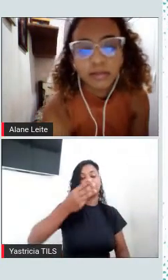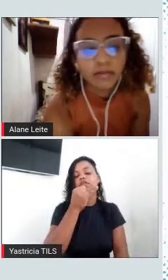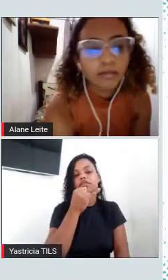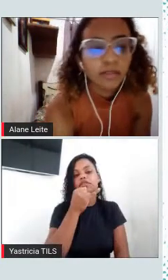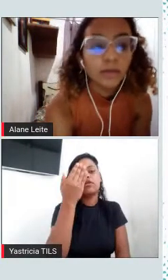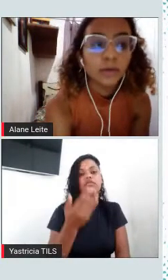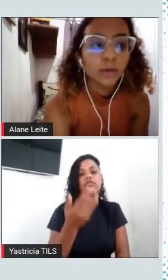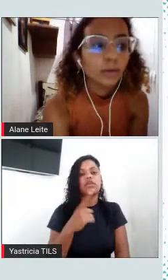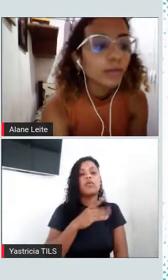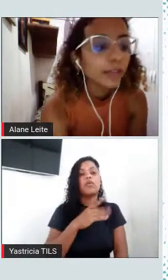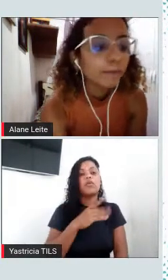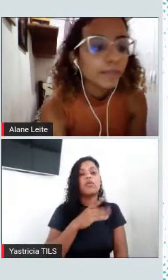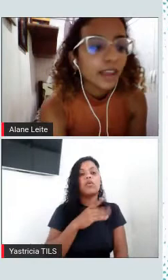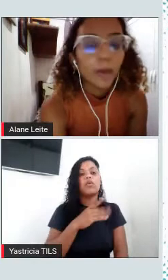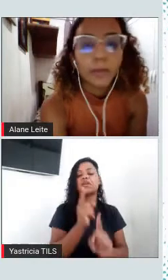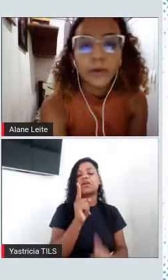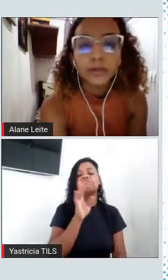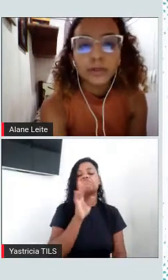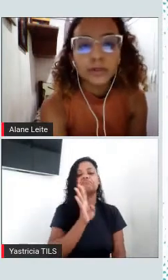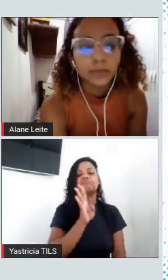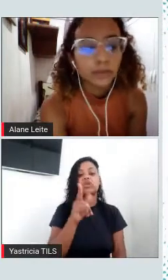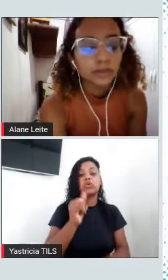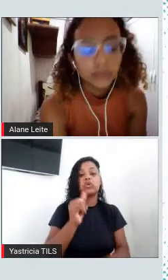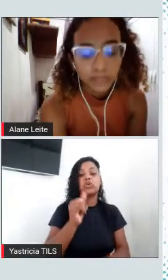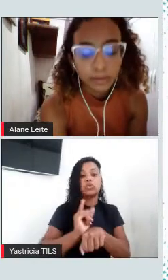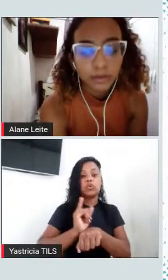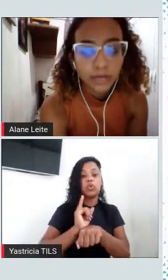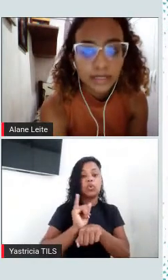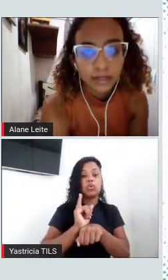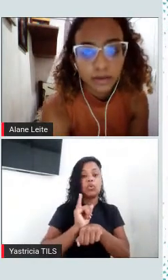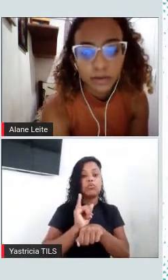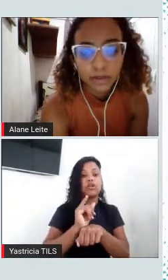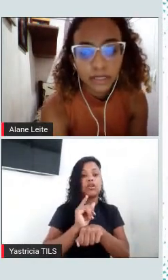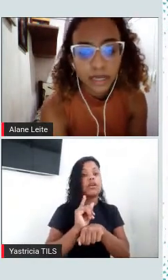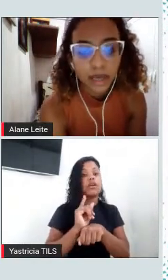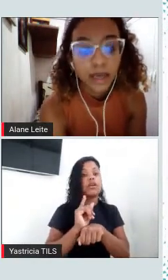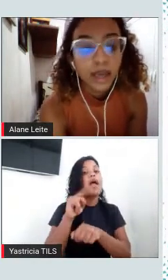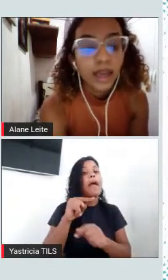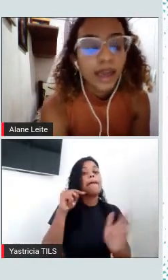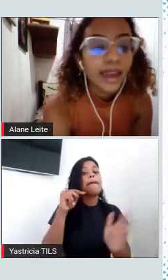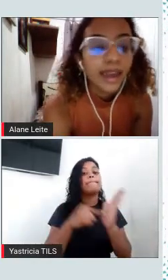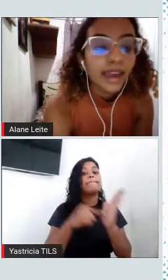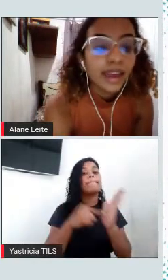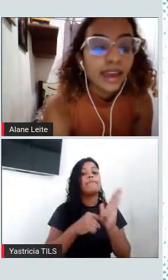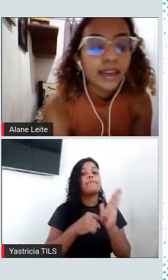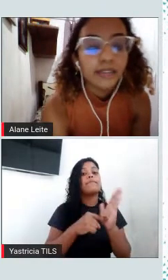no YouTube é o ponto triplo do hexano, eu encontrei lá.